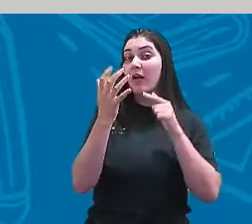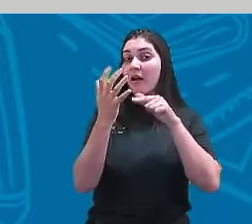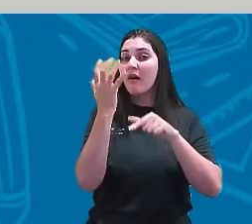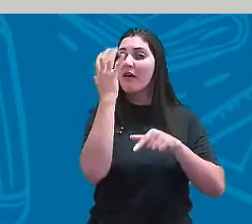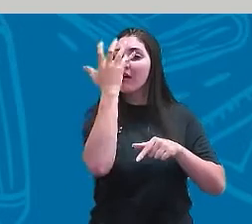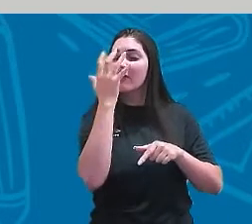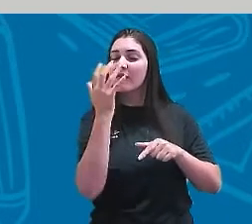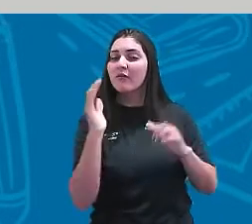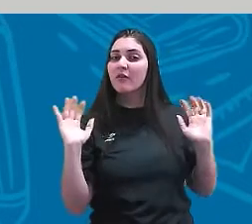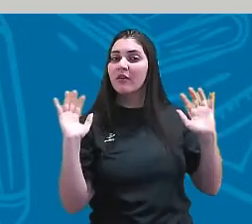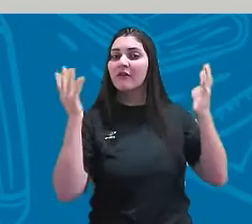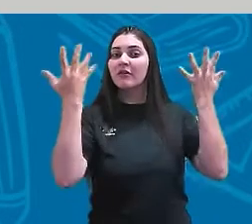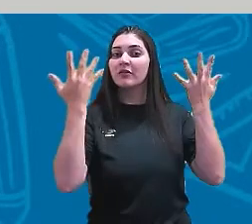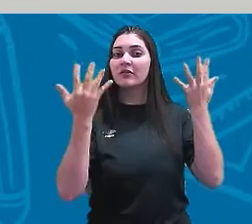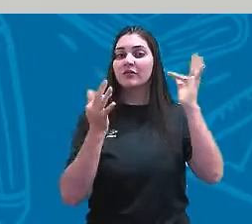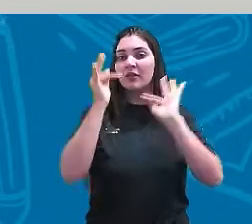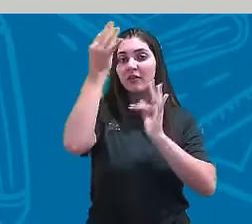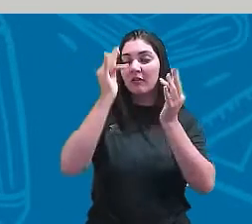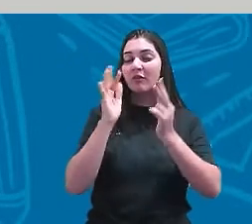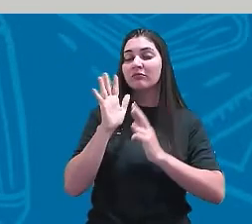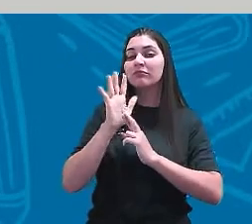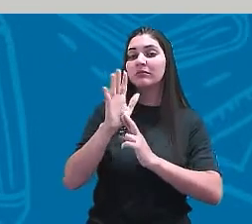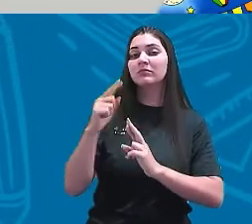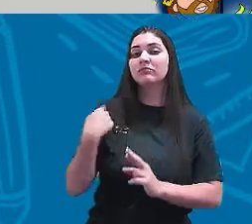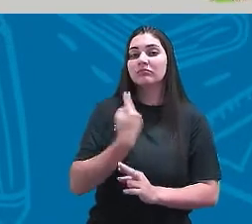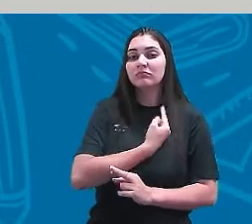folclórica, que representa a nossa cultura.